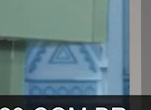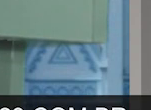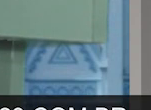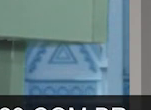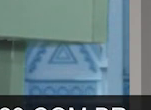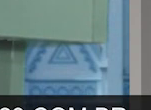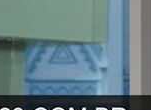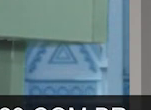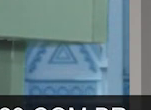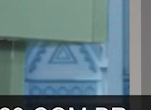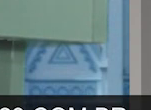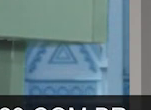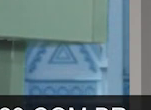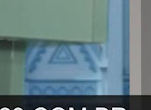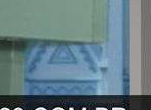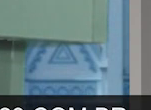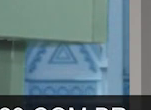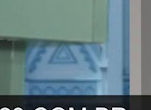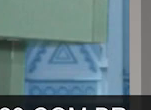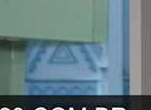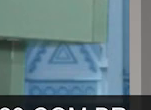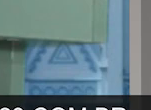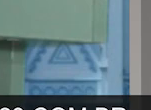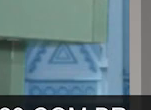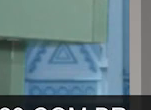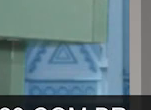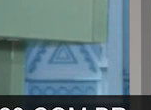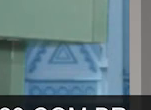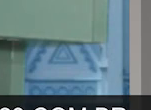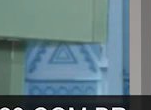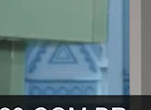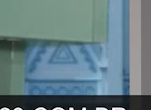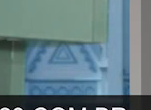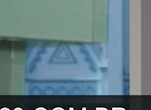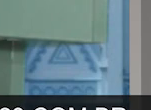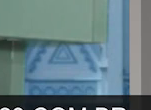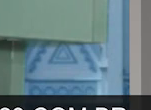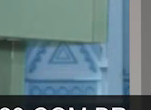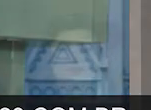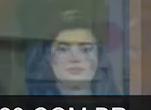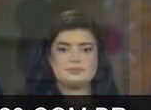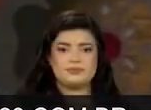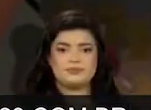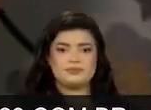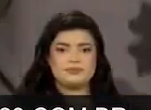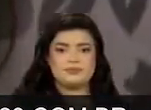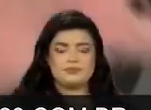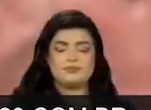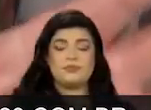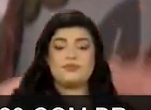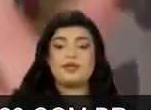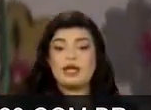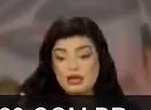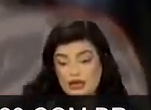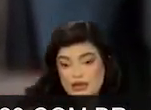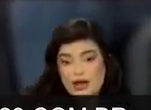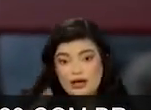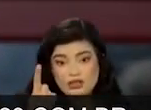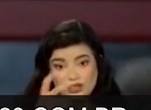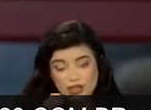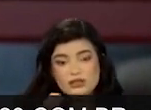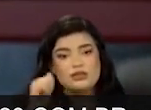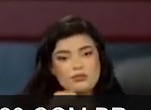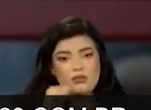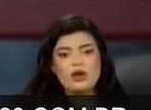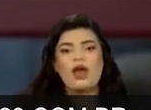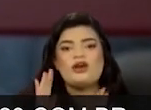Vários países vêm registrando uma alta de casos dessa doença. Veja só. Quando tinha 15 anos de